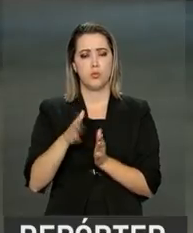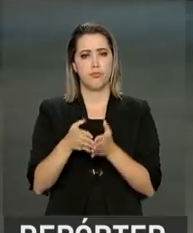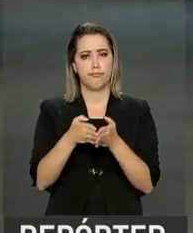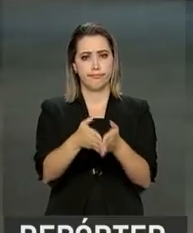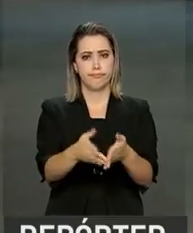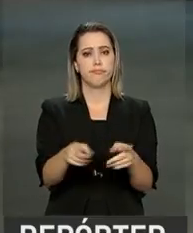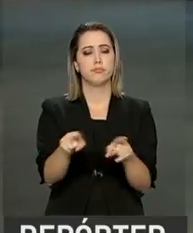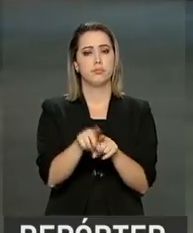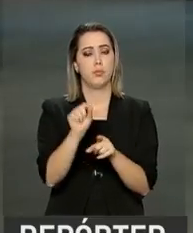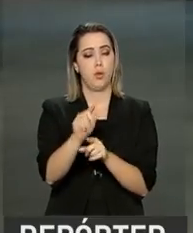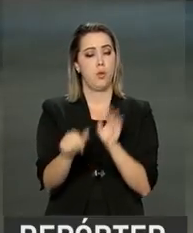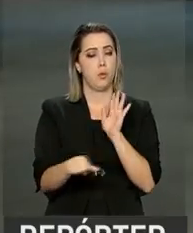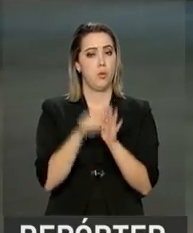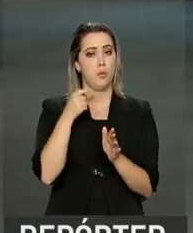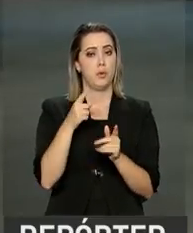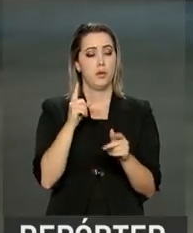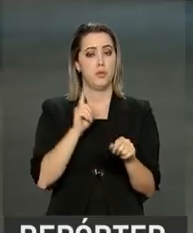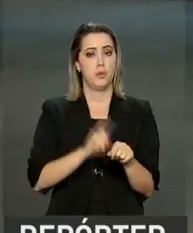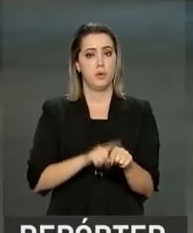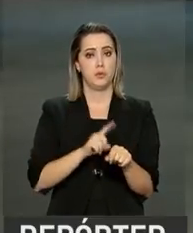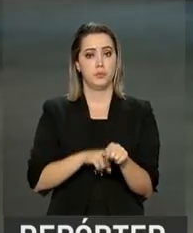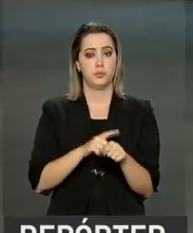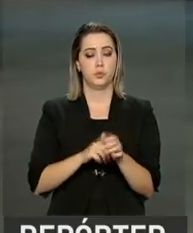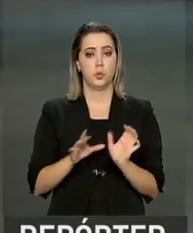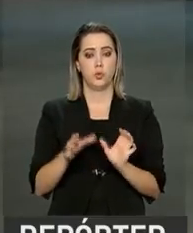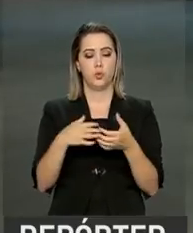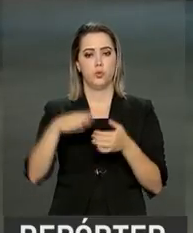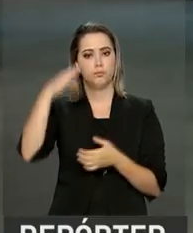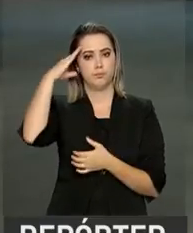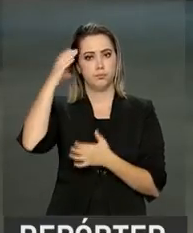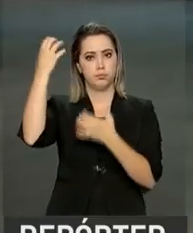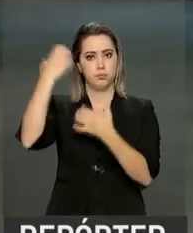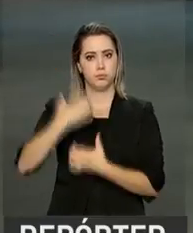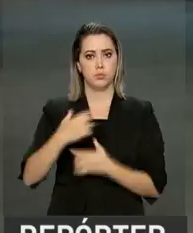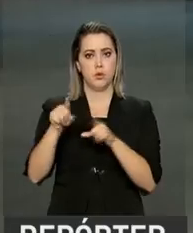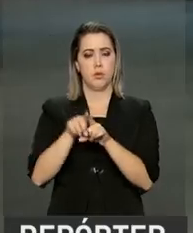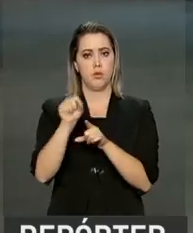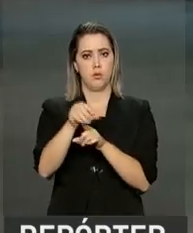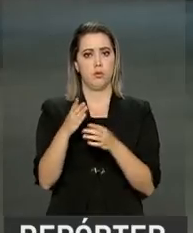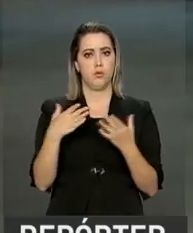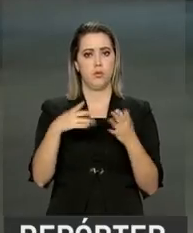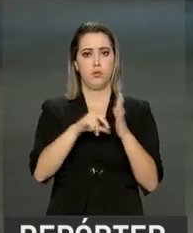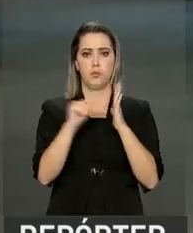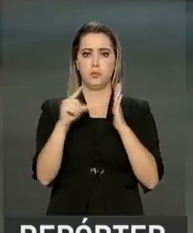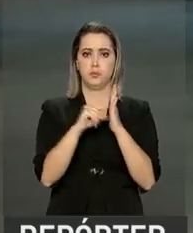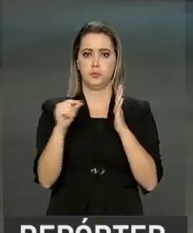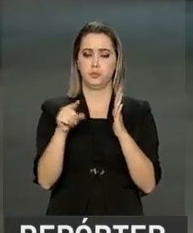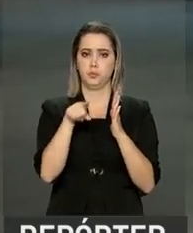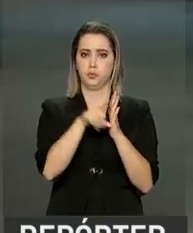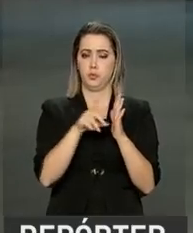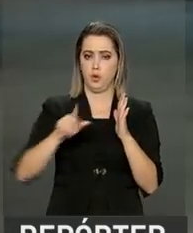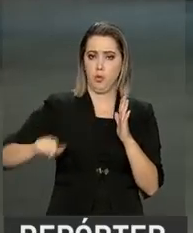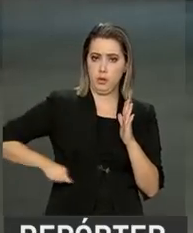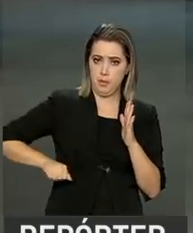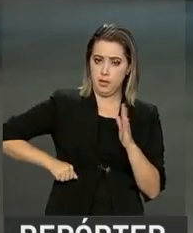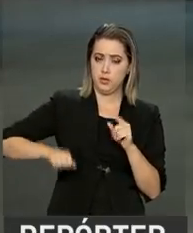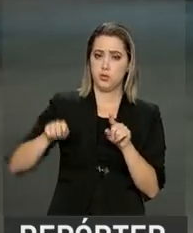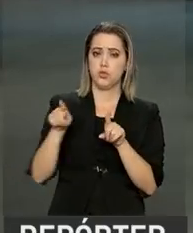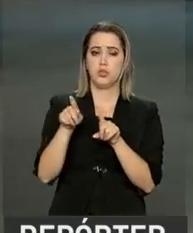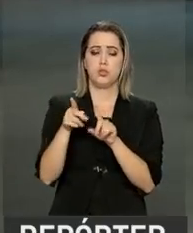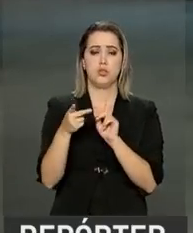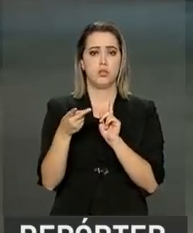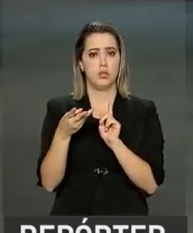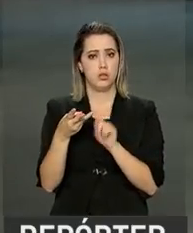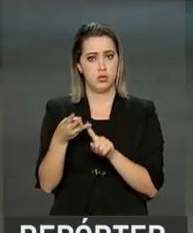num primeiro momento as tropas das forças armadas vão ocupar o palácio do planalto o palácio do itamaraty o